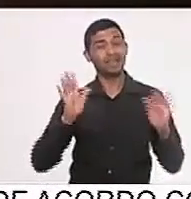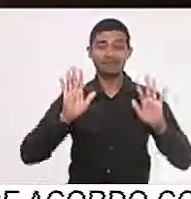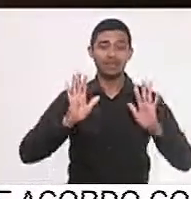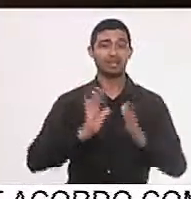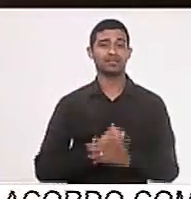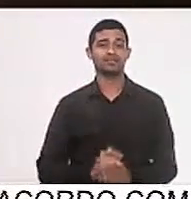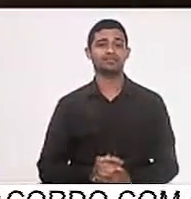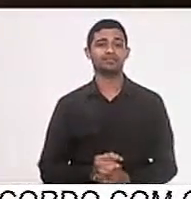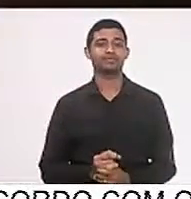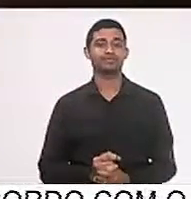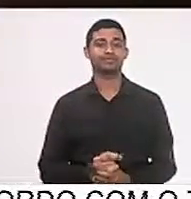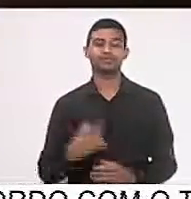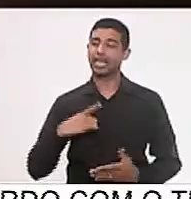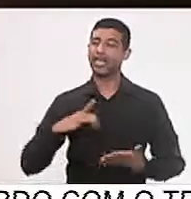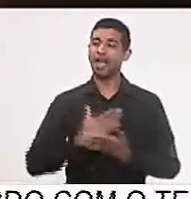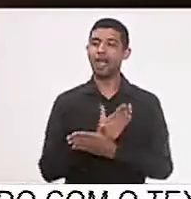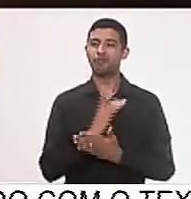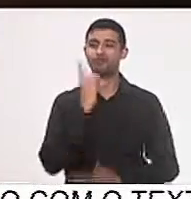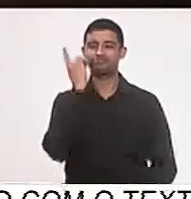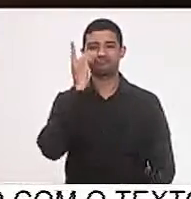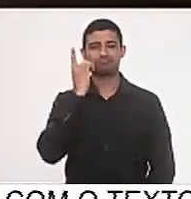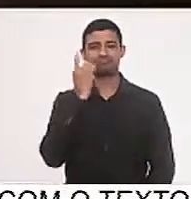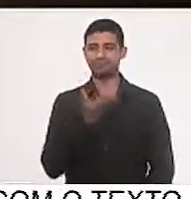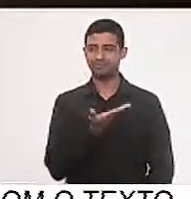mas alguns deputados,